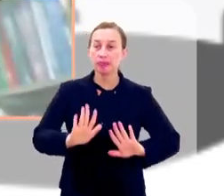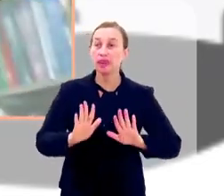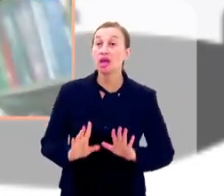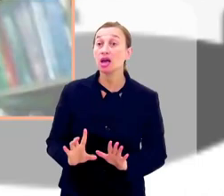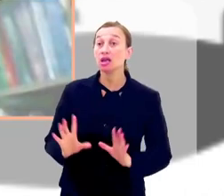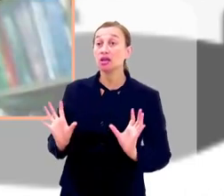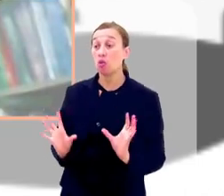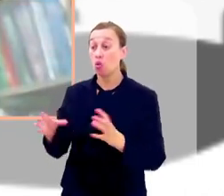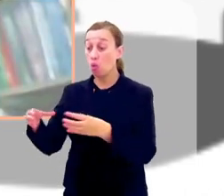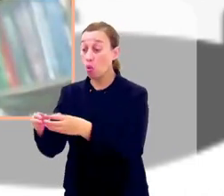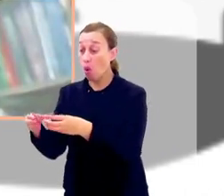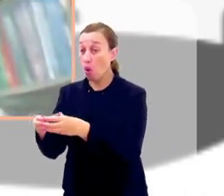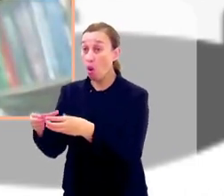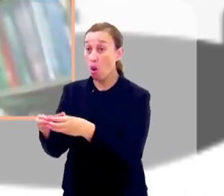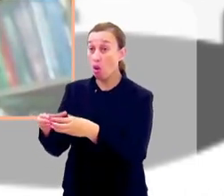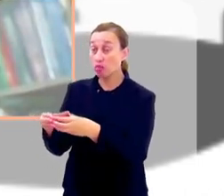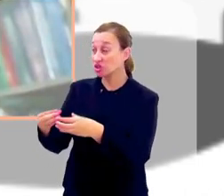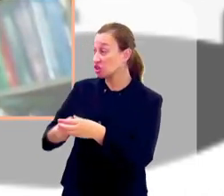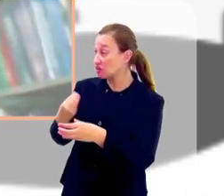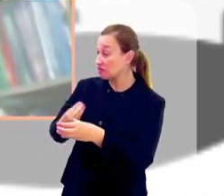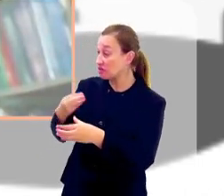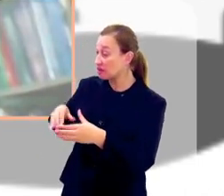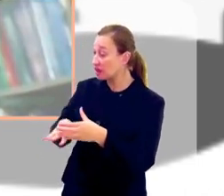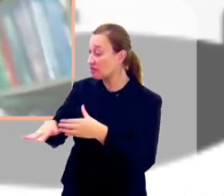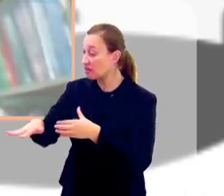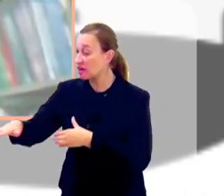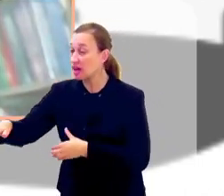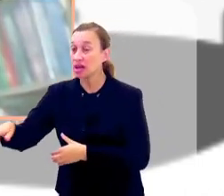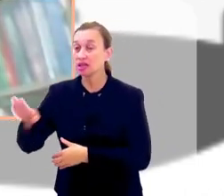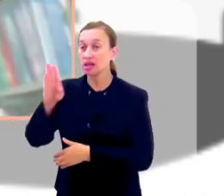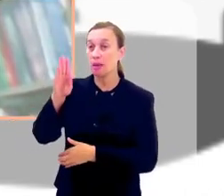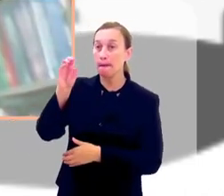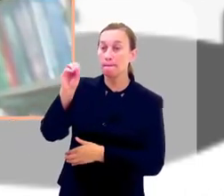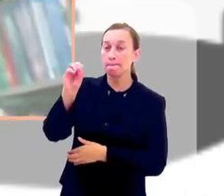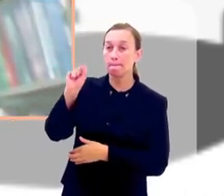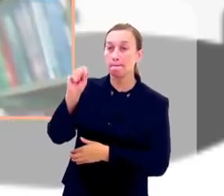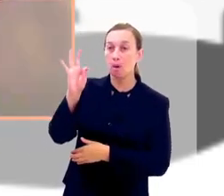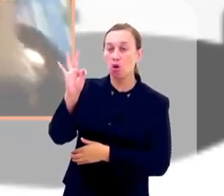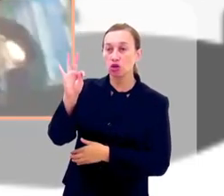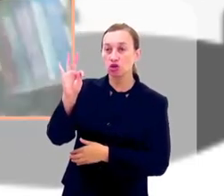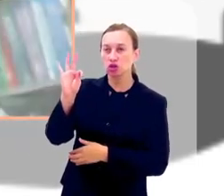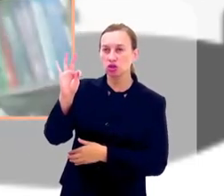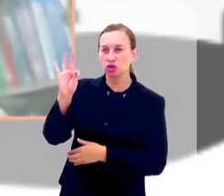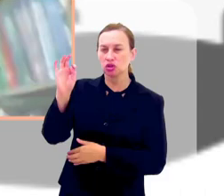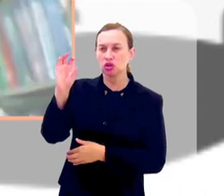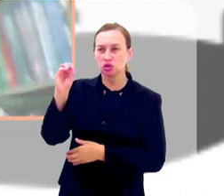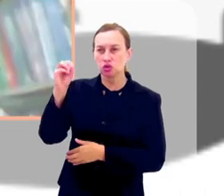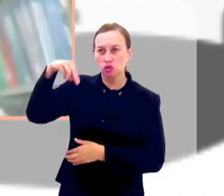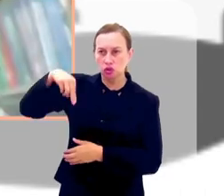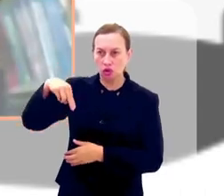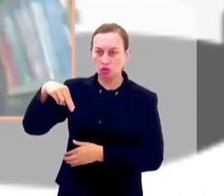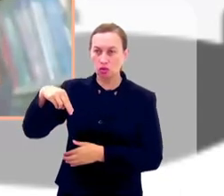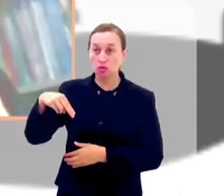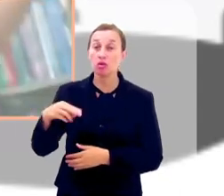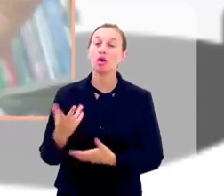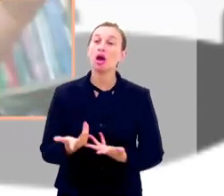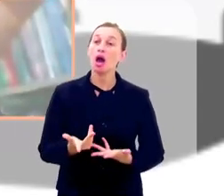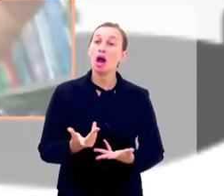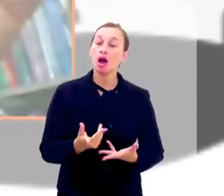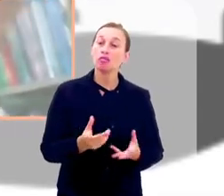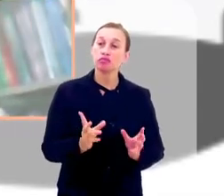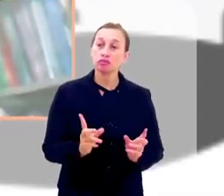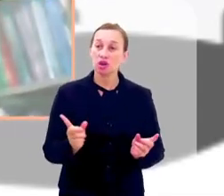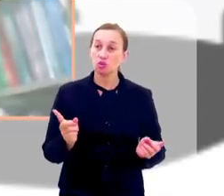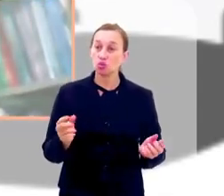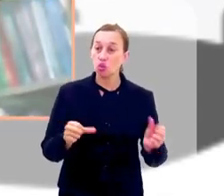Beleza. E pegaram homens da periferia de Boston. Então, fizeram um contraste, gente com recurso, gente